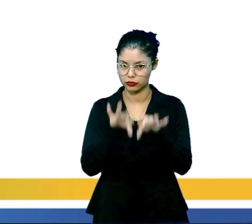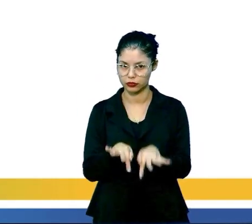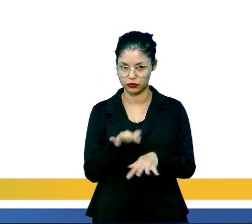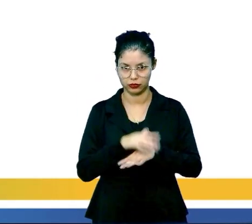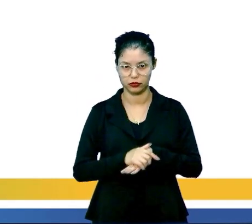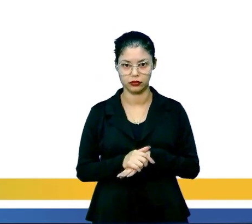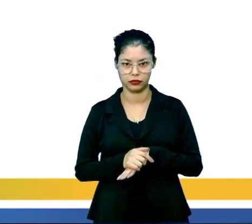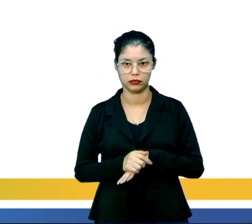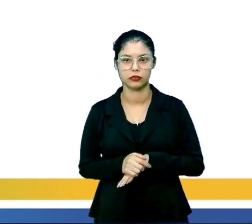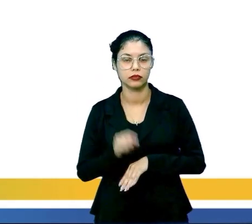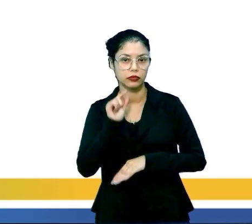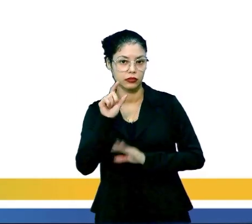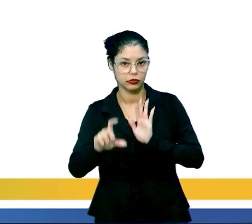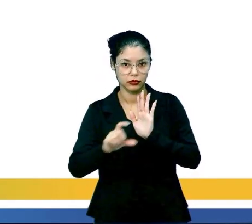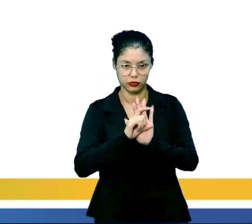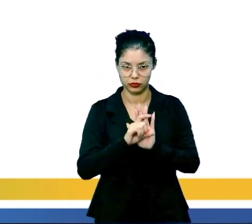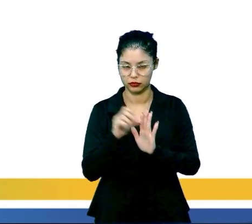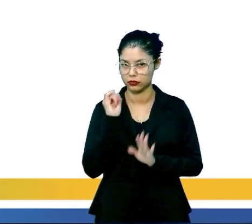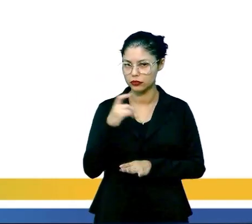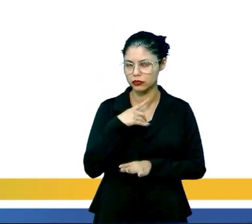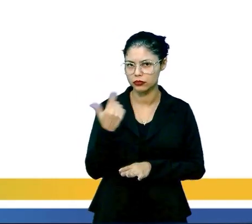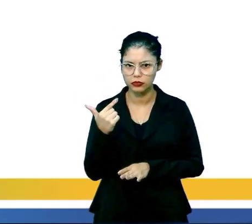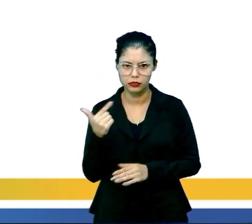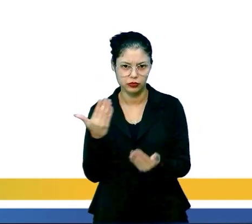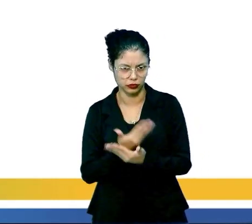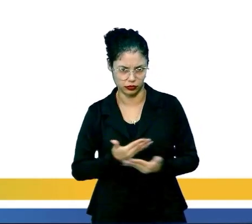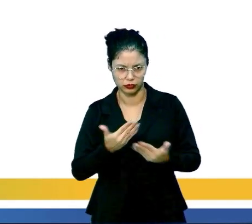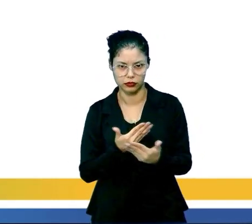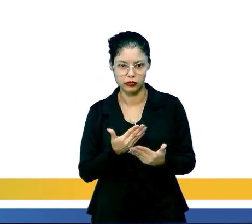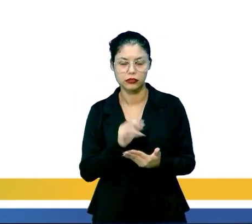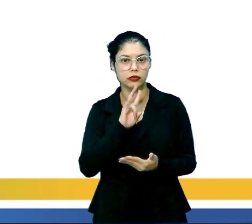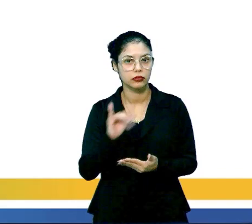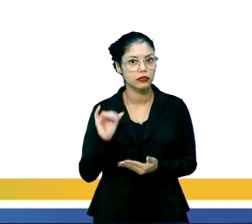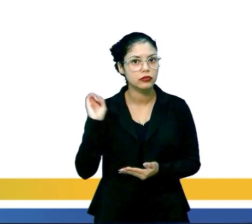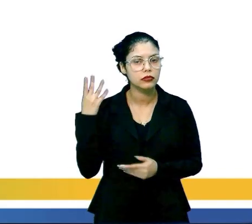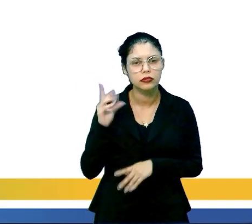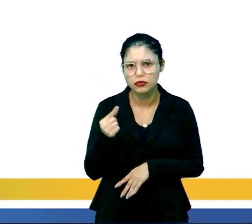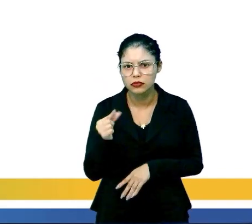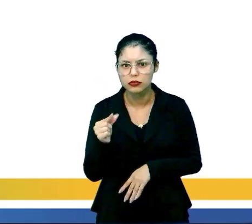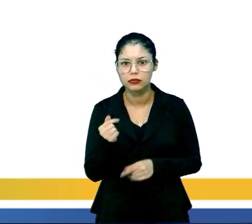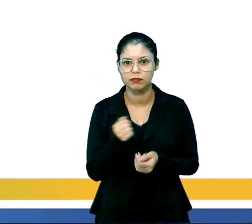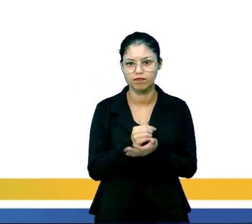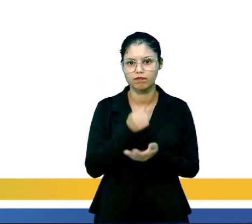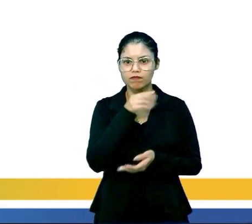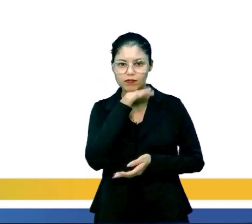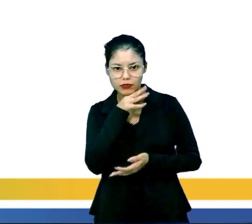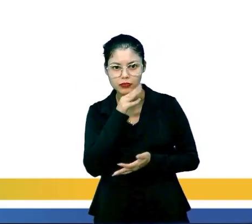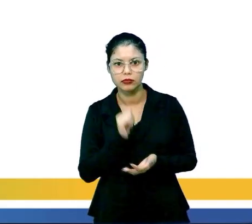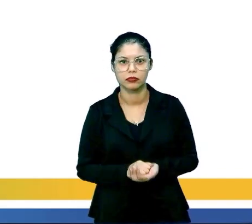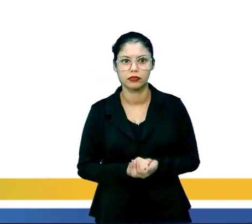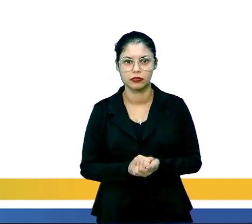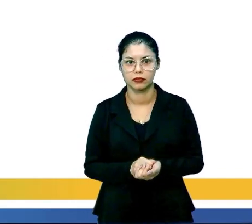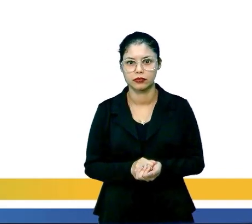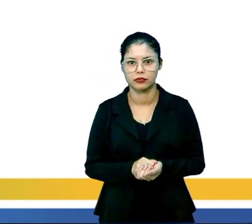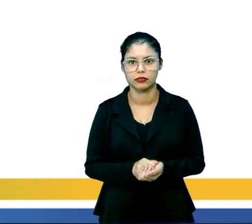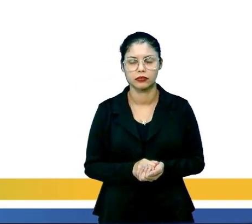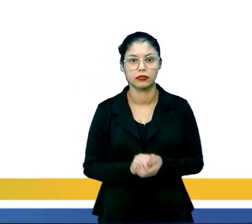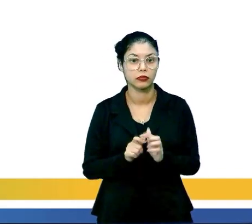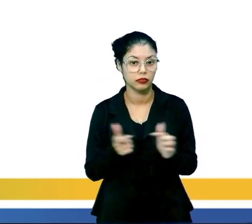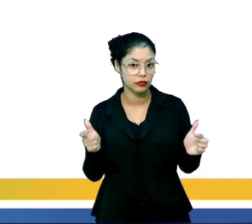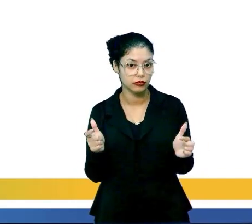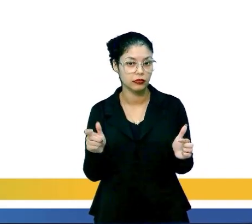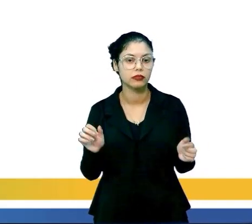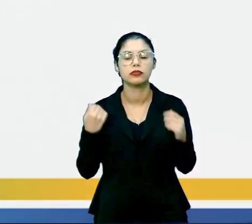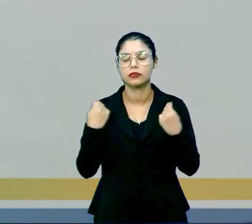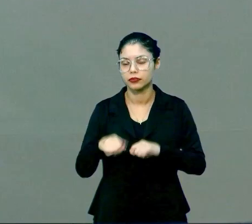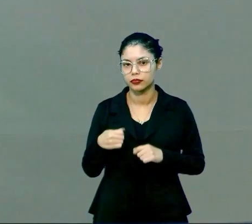conclusão. Então, esse parágrafo, se eu não tiver cuidado, esse parágrafo vai ficar um pouco lento. Ou, aliás, um pouco comprido. E